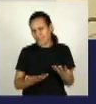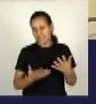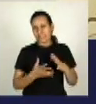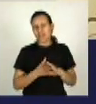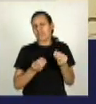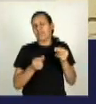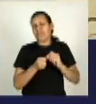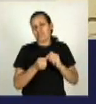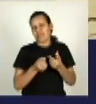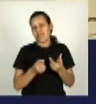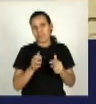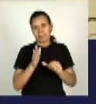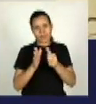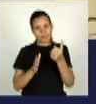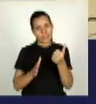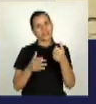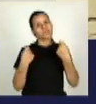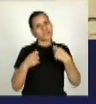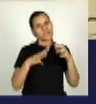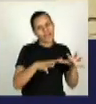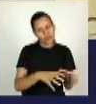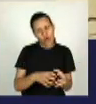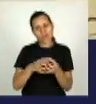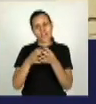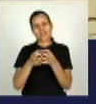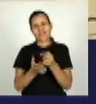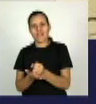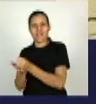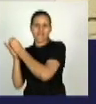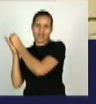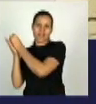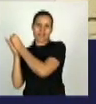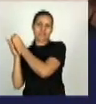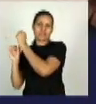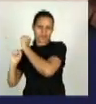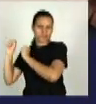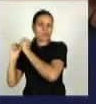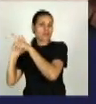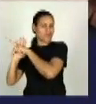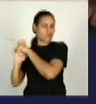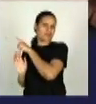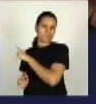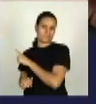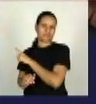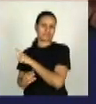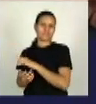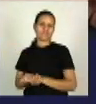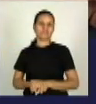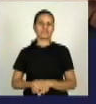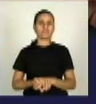né? Levar em alguns pontos que a gente teria para recolhimento de medicação, né? De medicamentos.